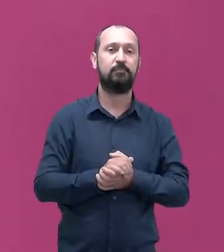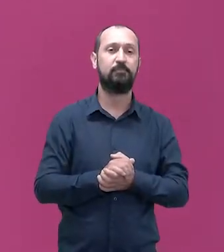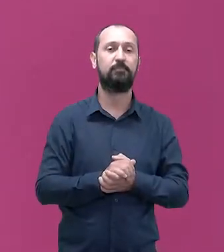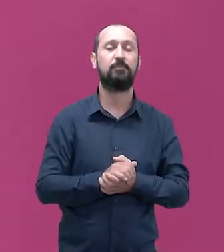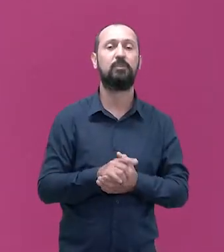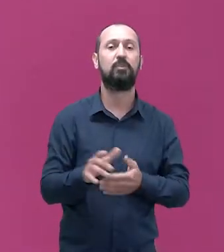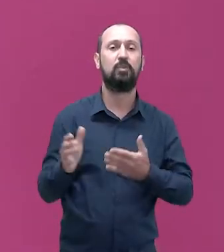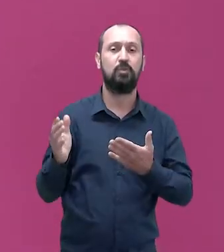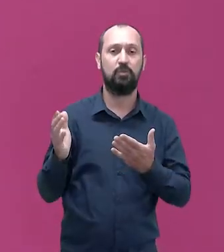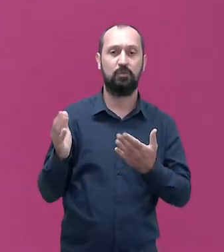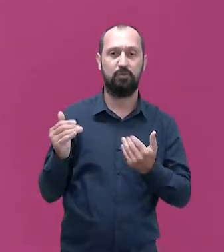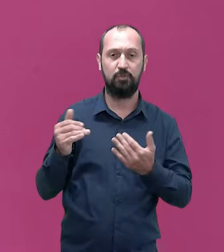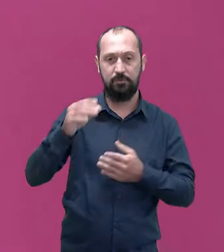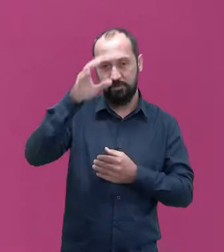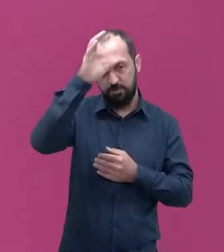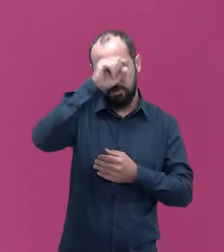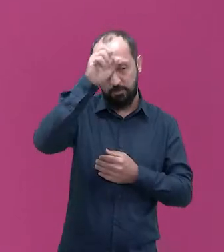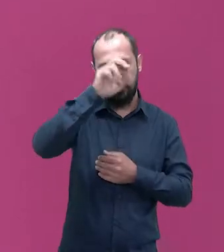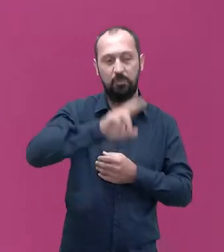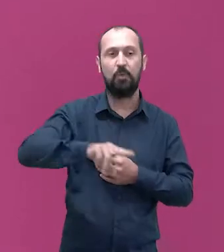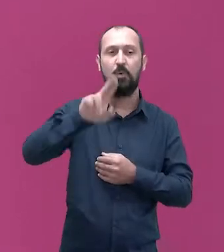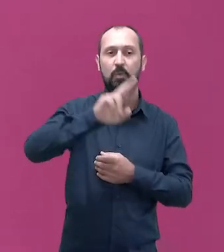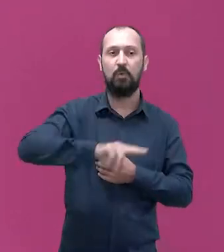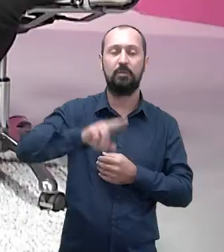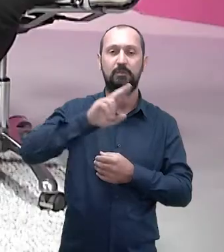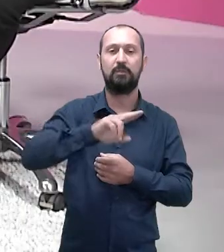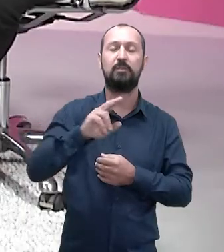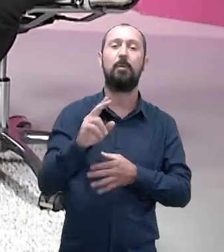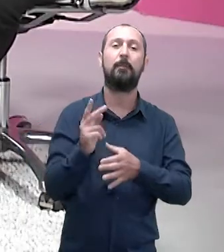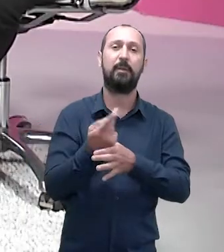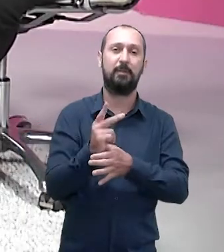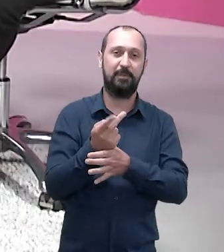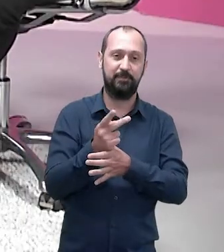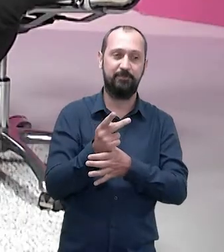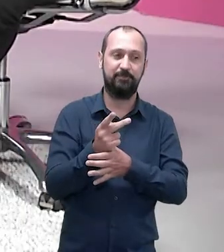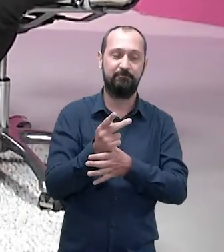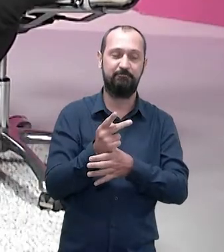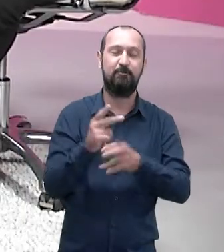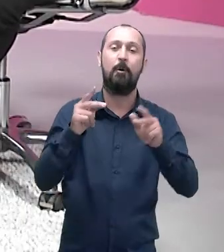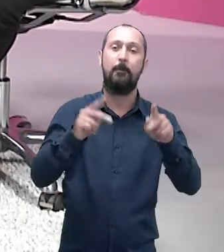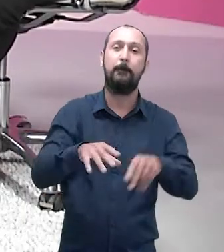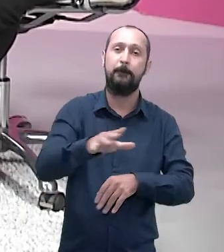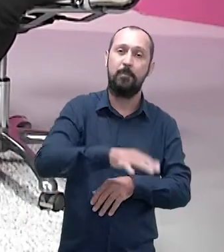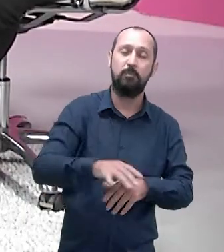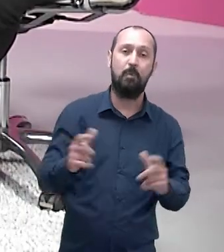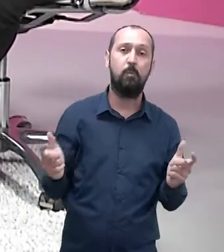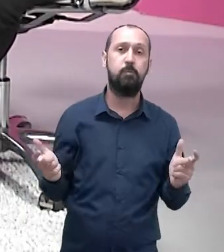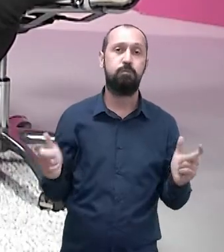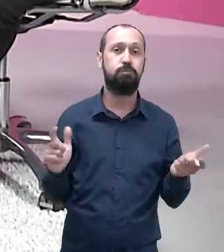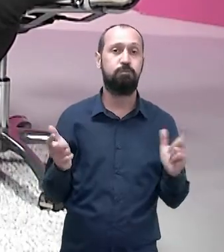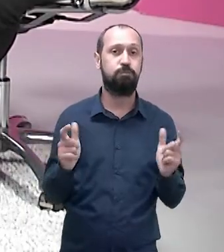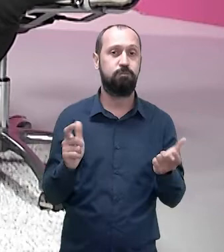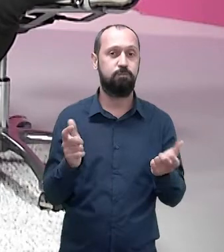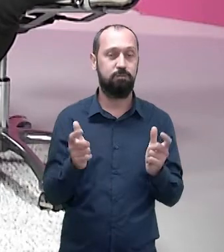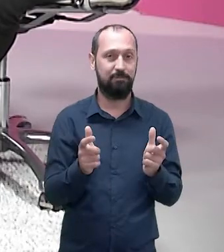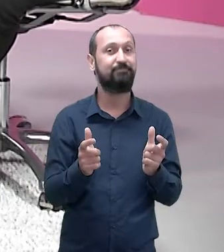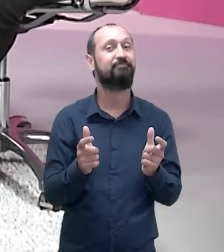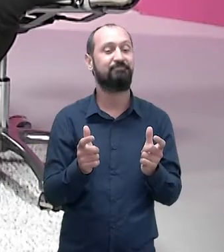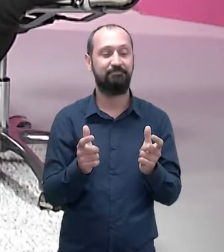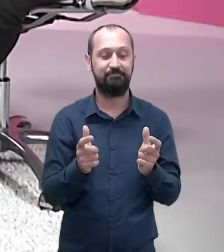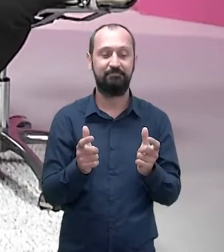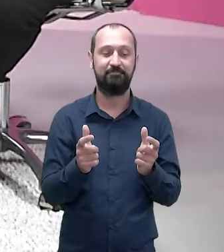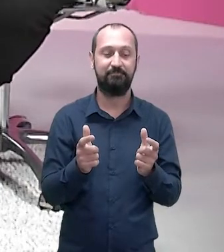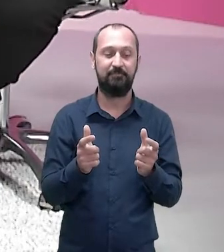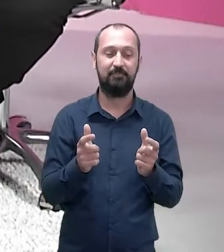Então, aqueles jovens já estão aprendendo a andar pelos app. Né? Então, o público também diminuiu, né,